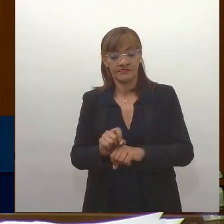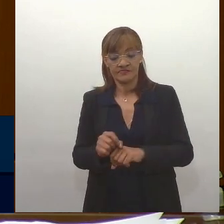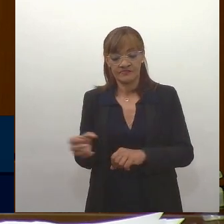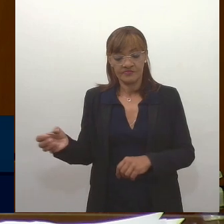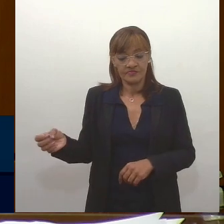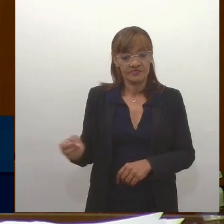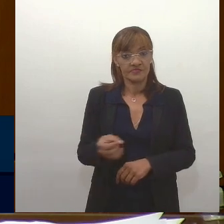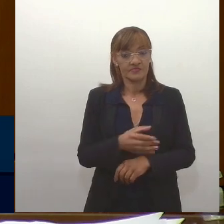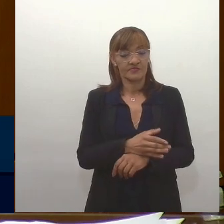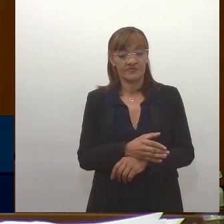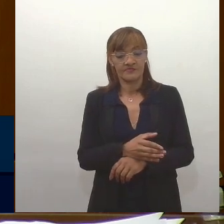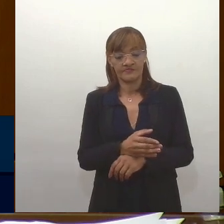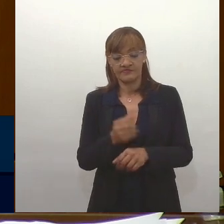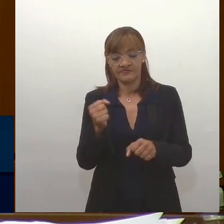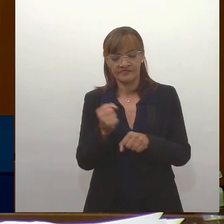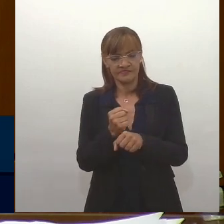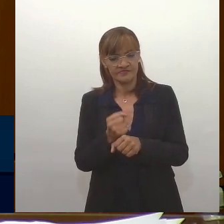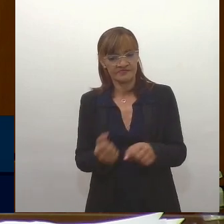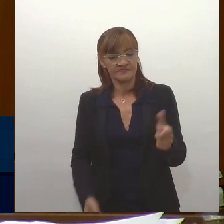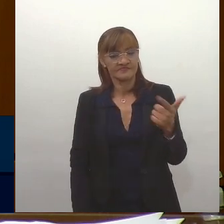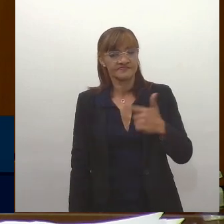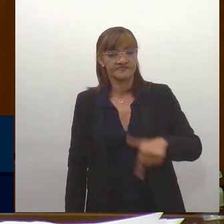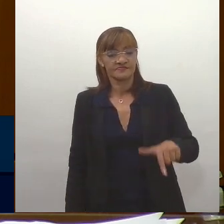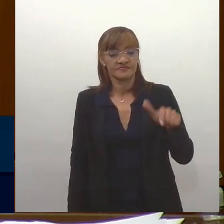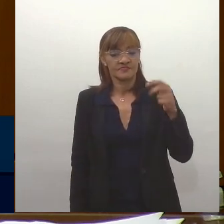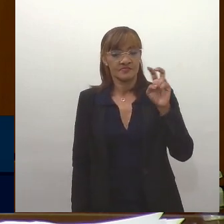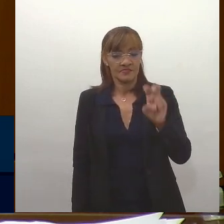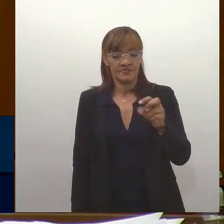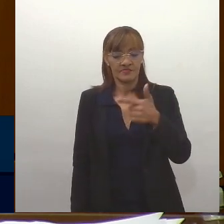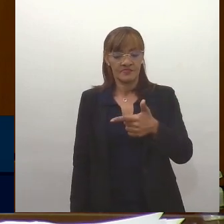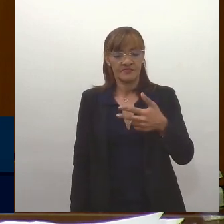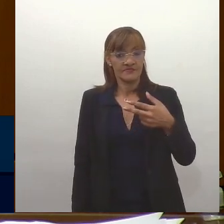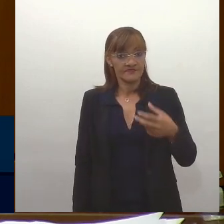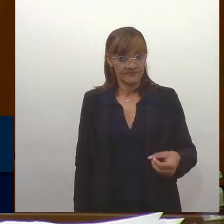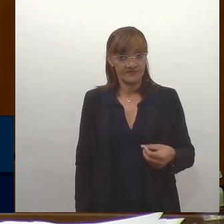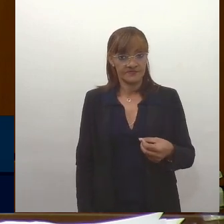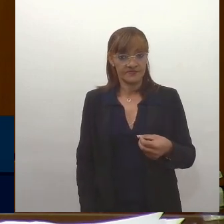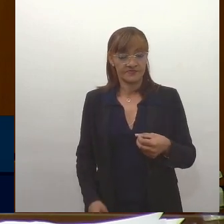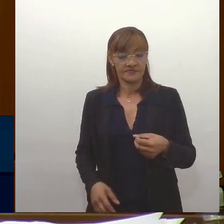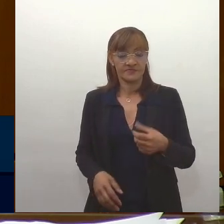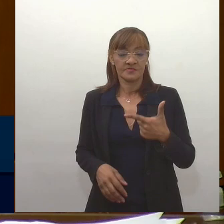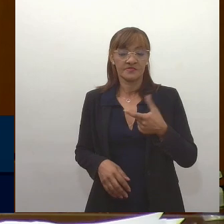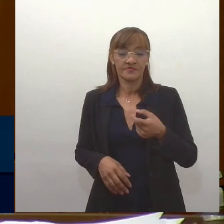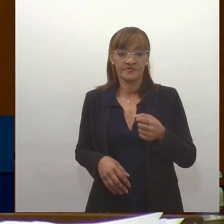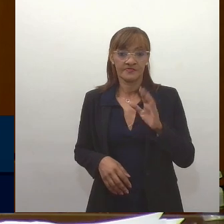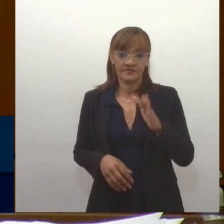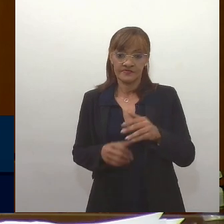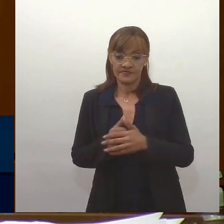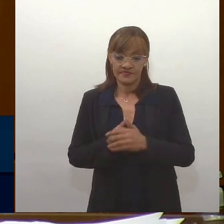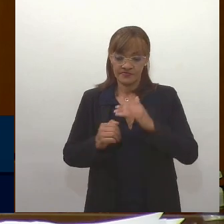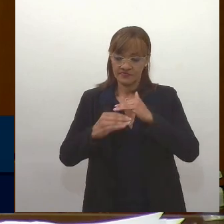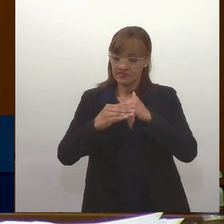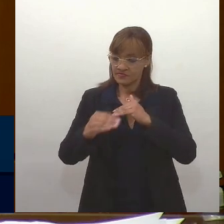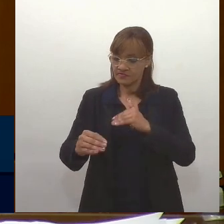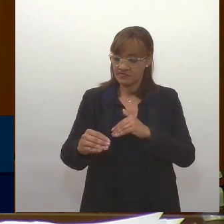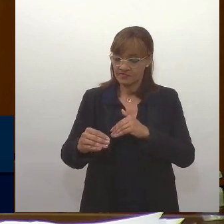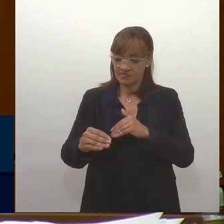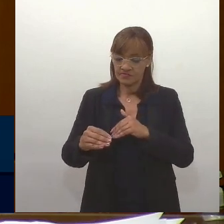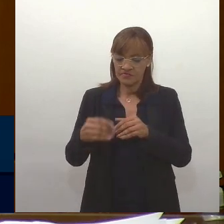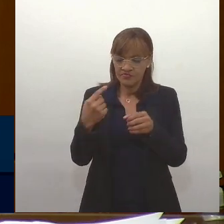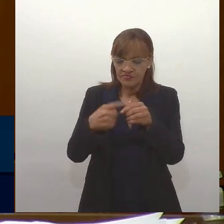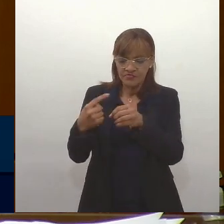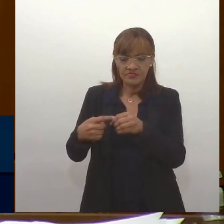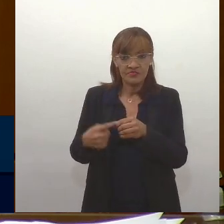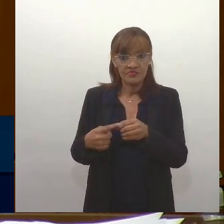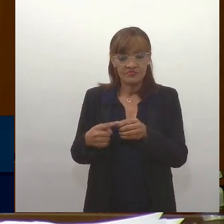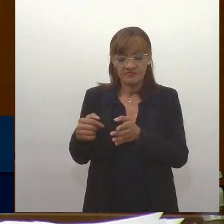de 520 km de rodovias e a pavimentação de estradas no interior Além disso por meio do